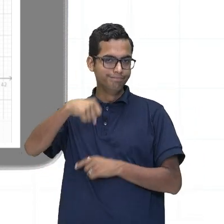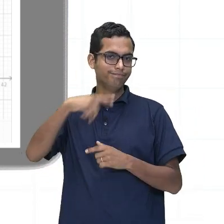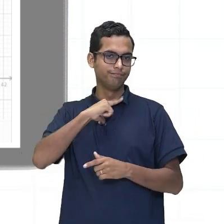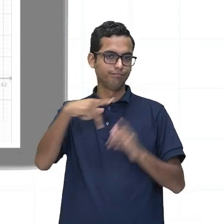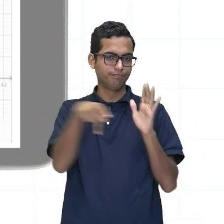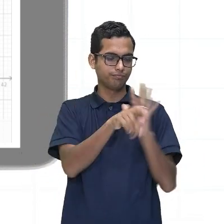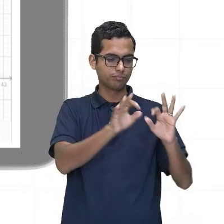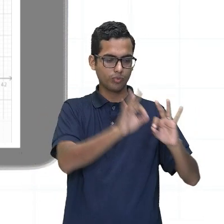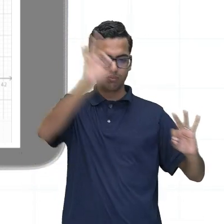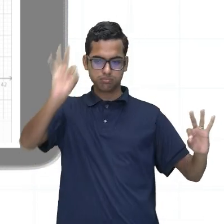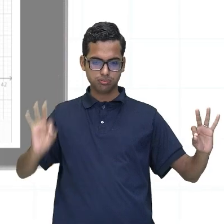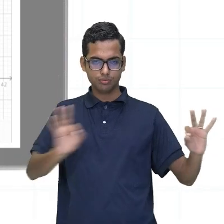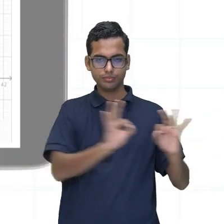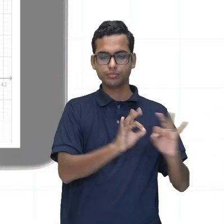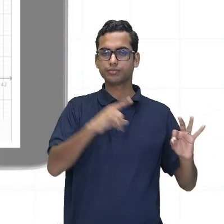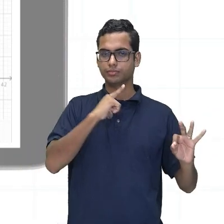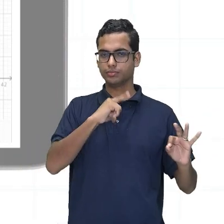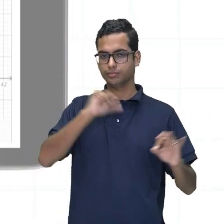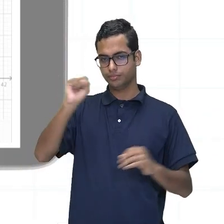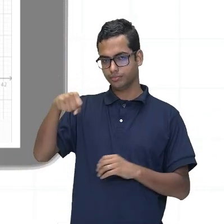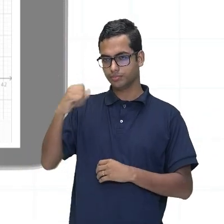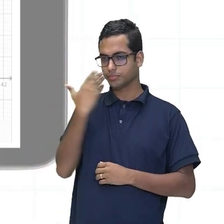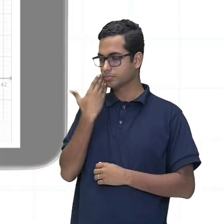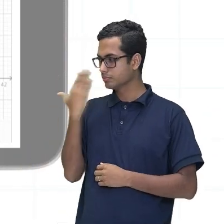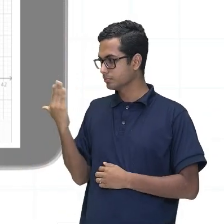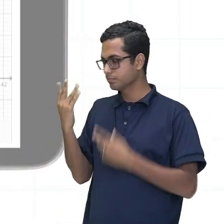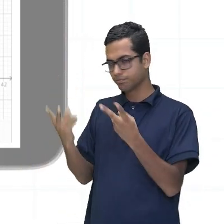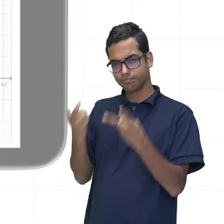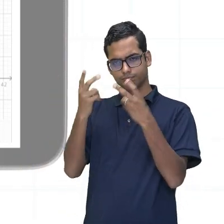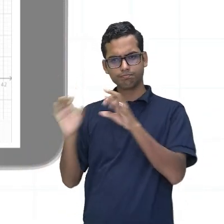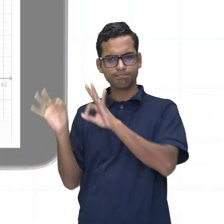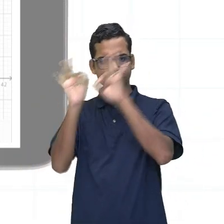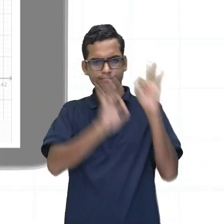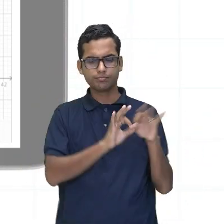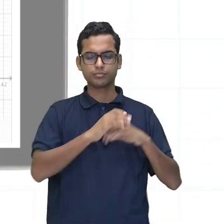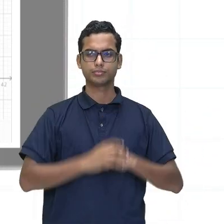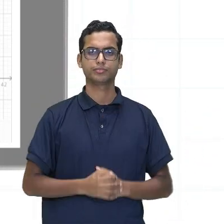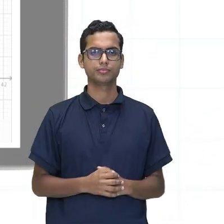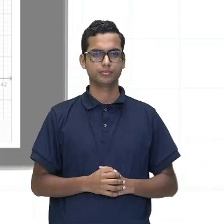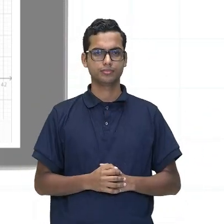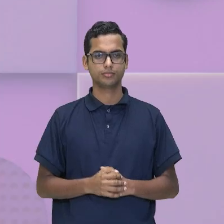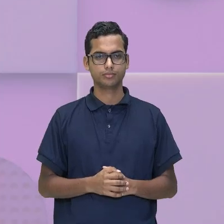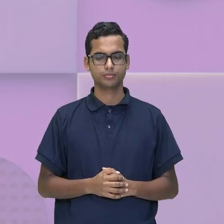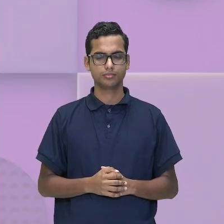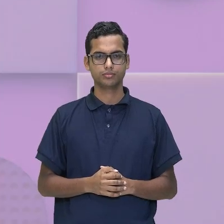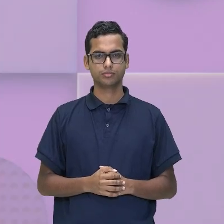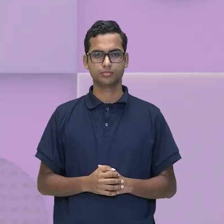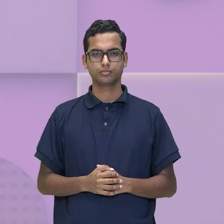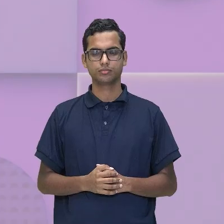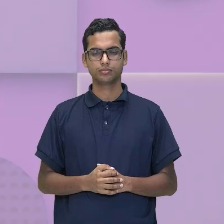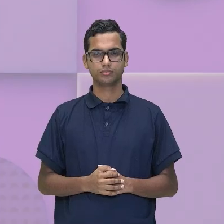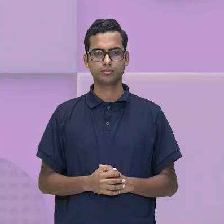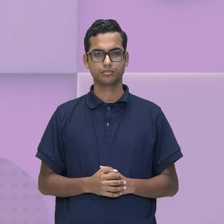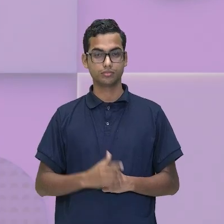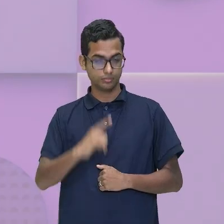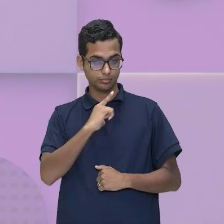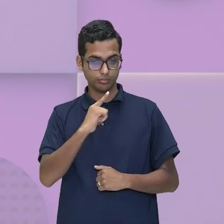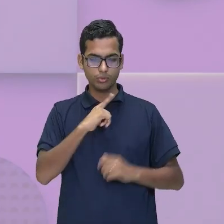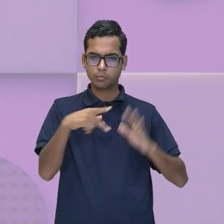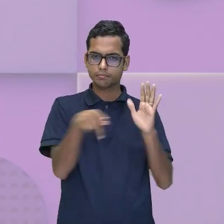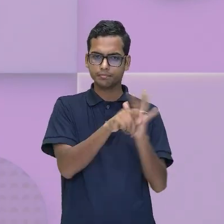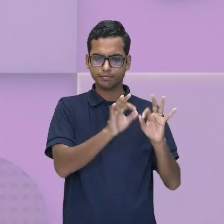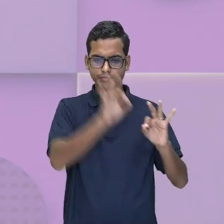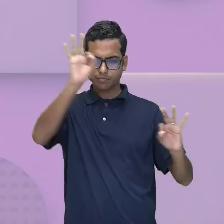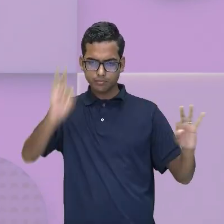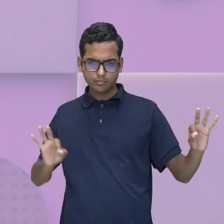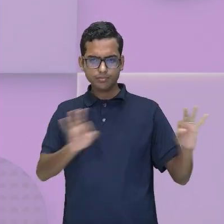triângulo. Então, vocês puderam aí verificar a condição de existência do triângulo, ela realmente funciona. Se